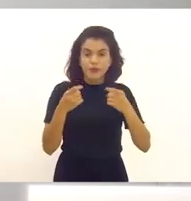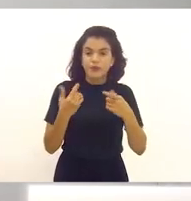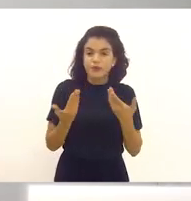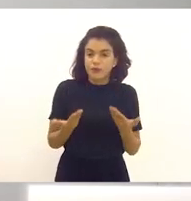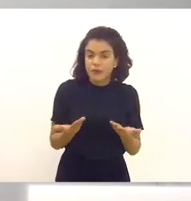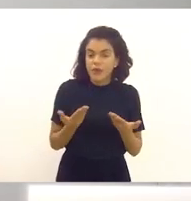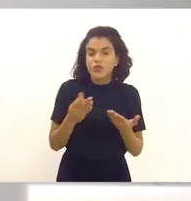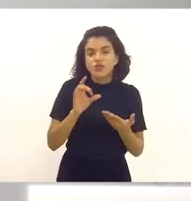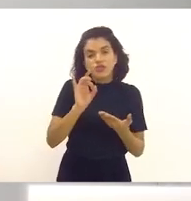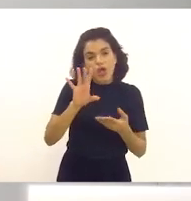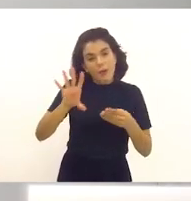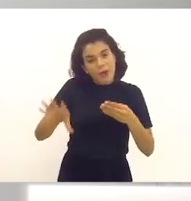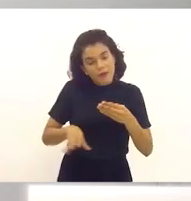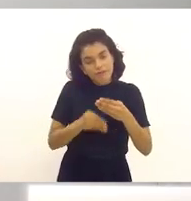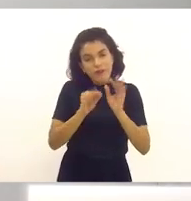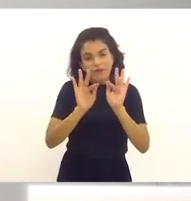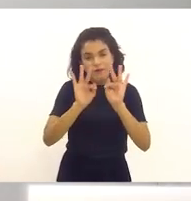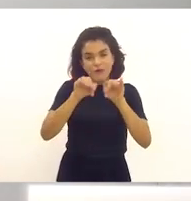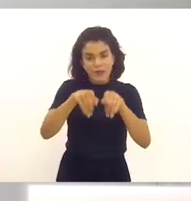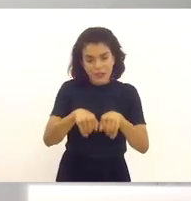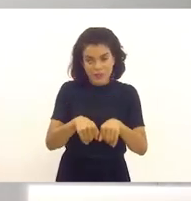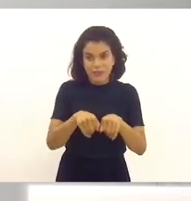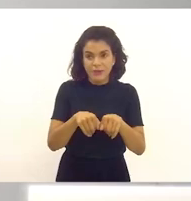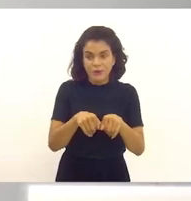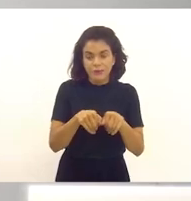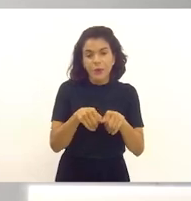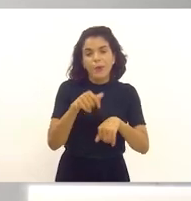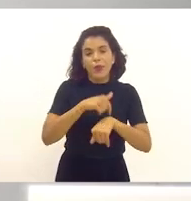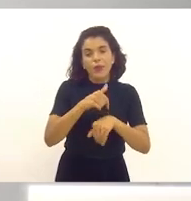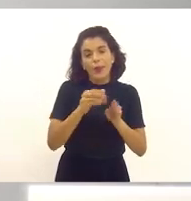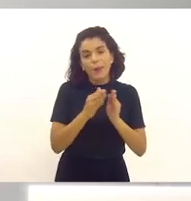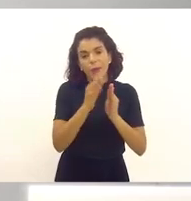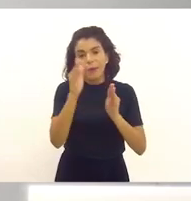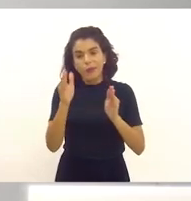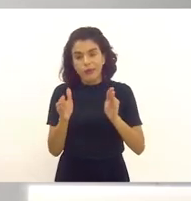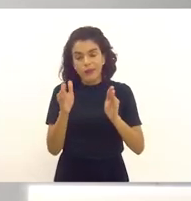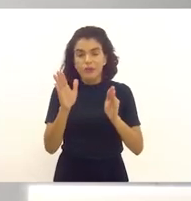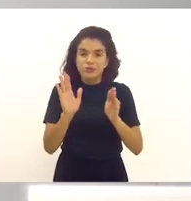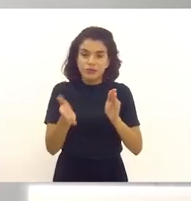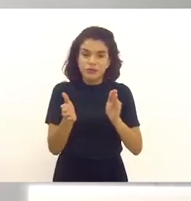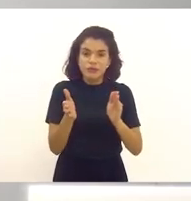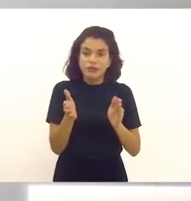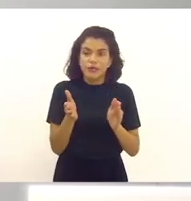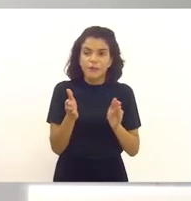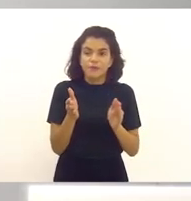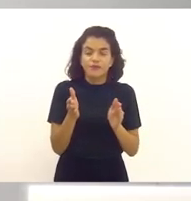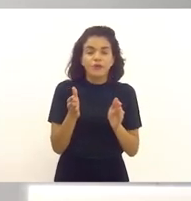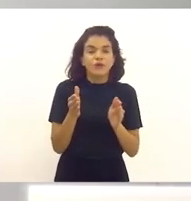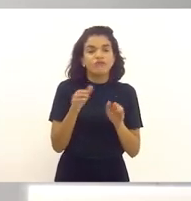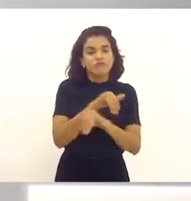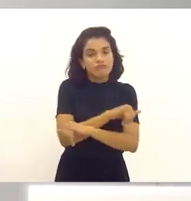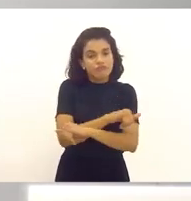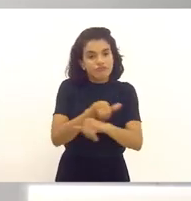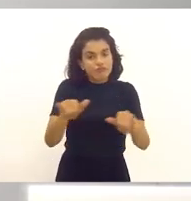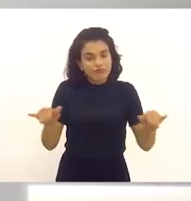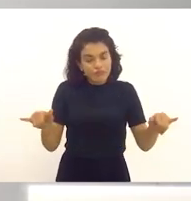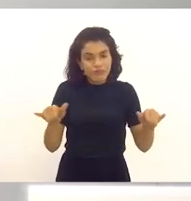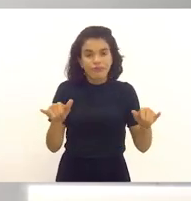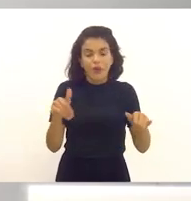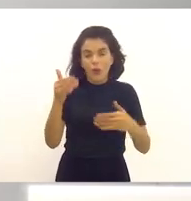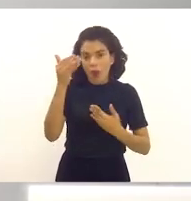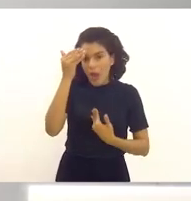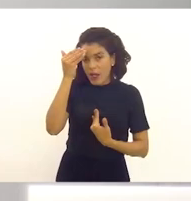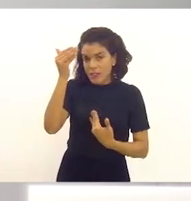enfim só para para finalizar a minha fala que eu já recebi um pouco ao meu tempo eh eu queria deixar registrado aqui eu